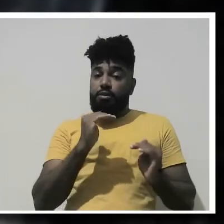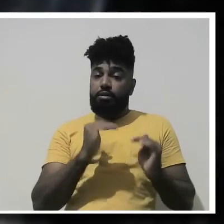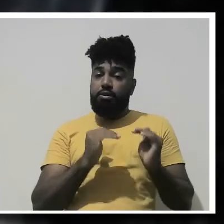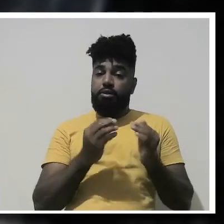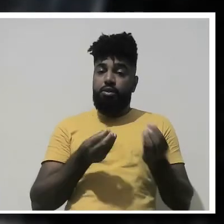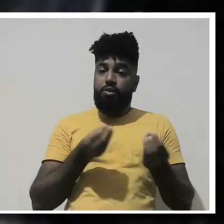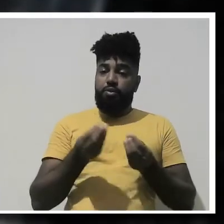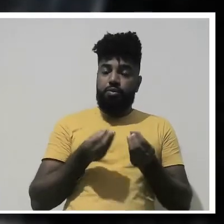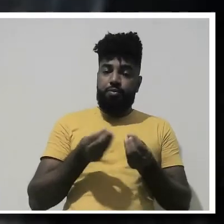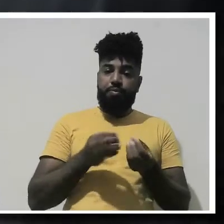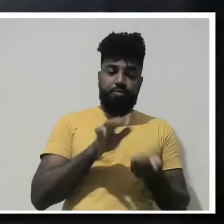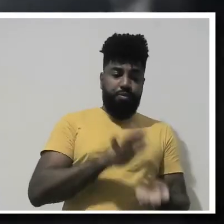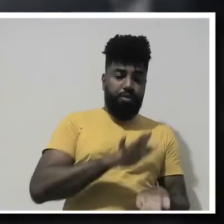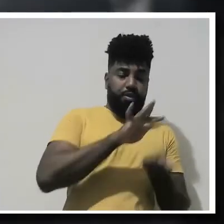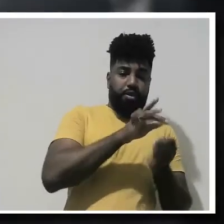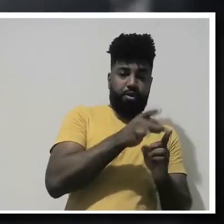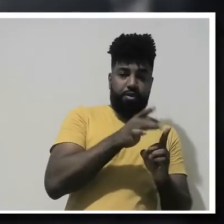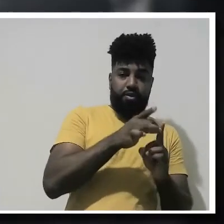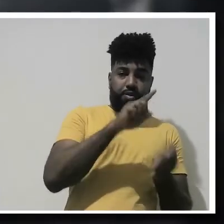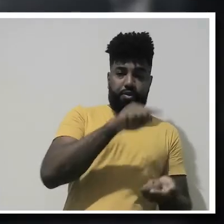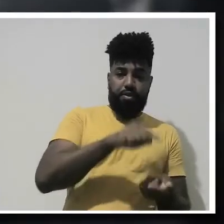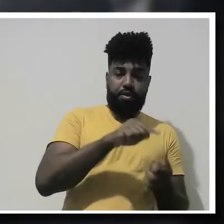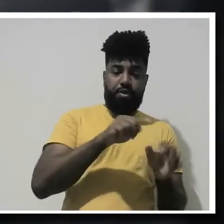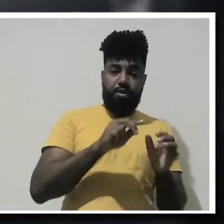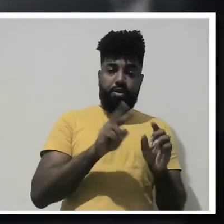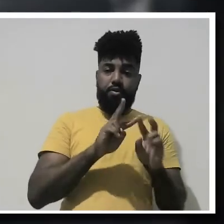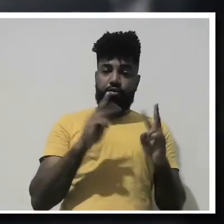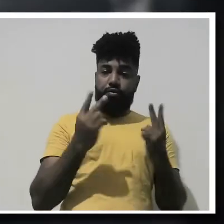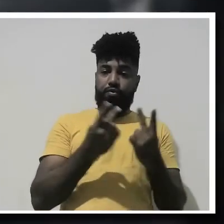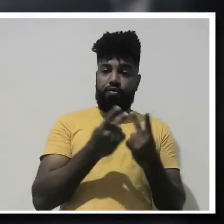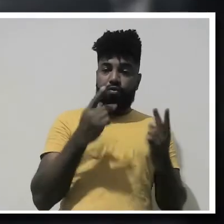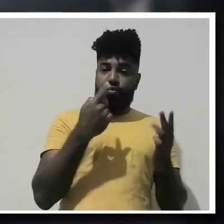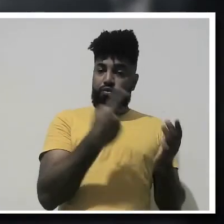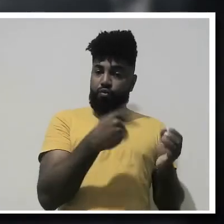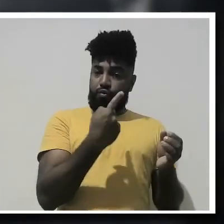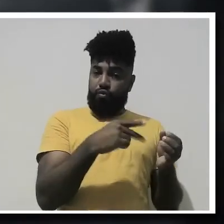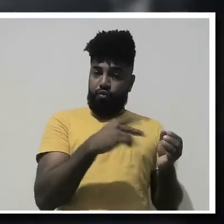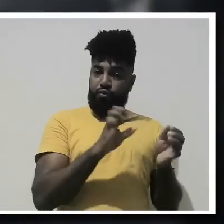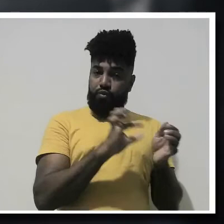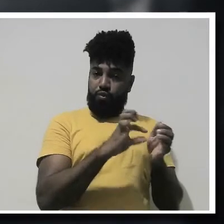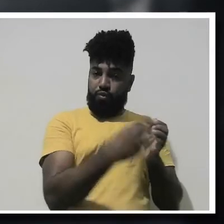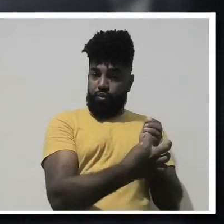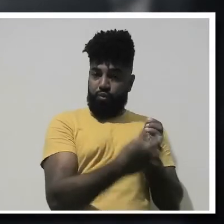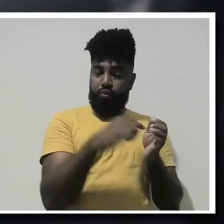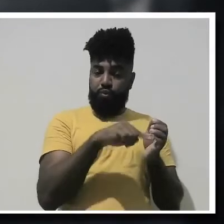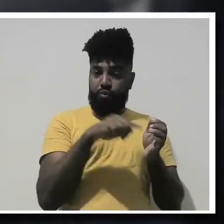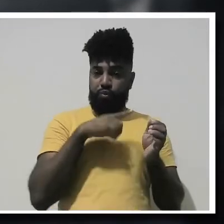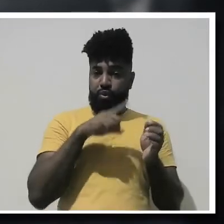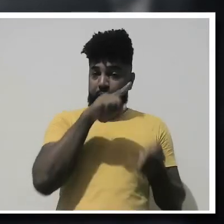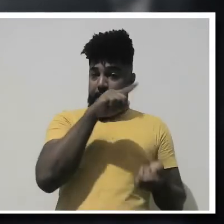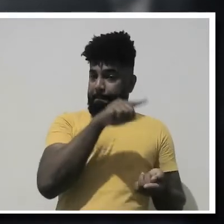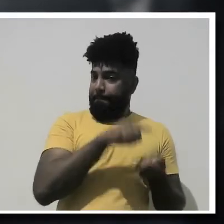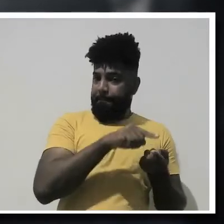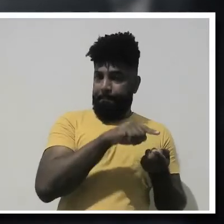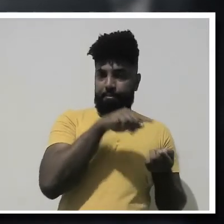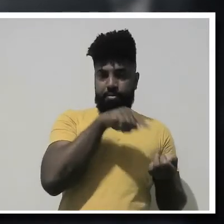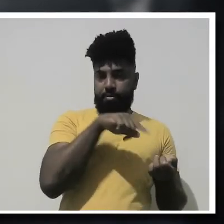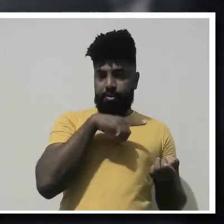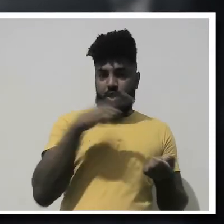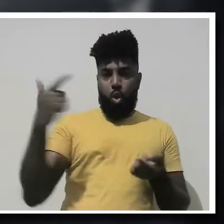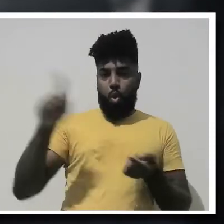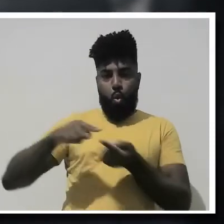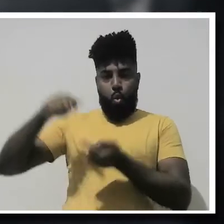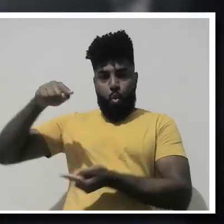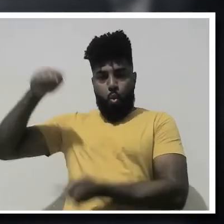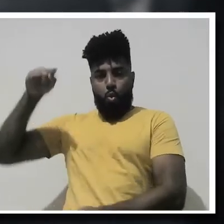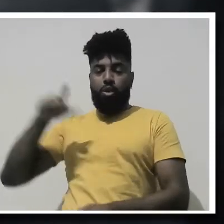Porque quando você pega um piquenômetro, vem escrito o volume dele. Aliás, tem piquenômetro de tudo quanto é tamanho. Esse aqui é um dos menores que existem. Bom, e o